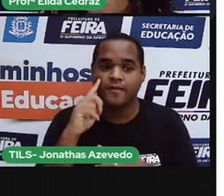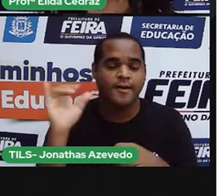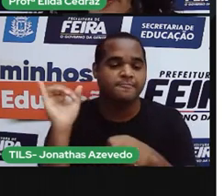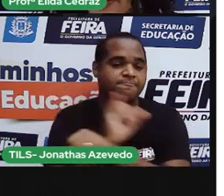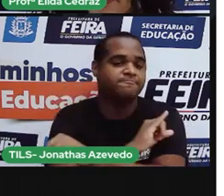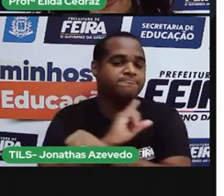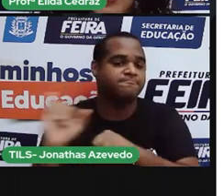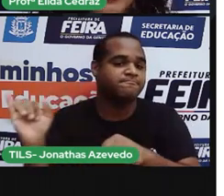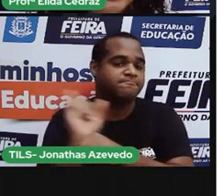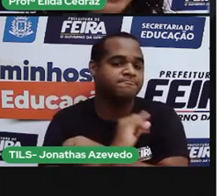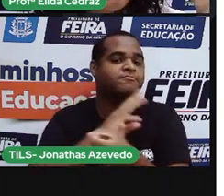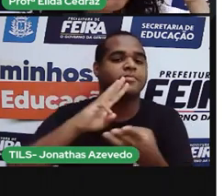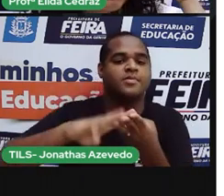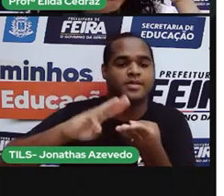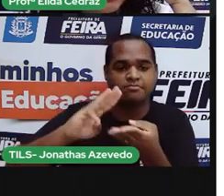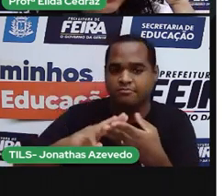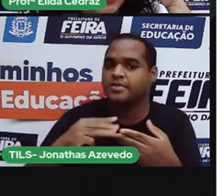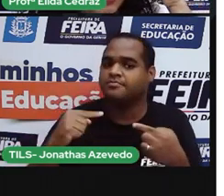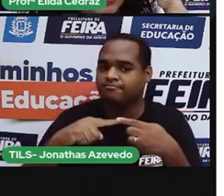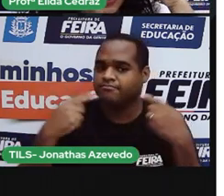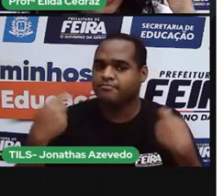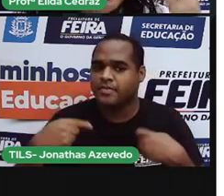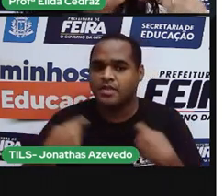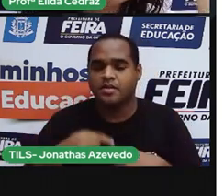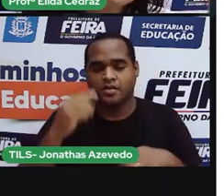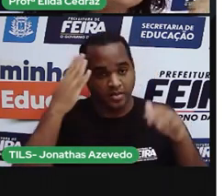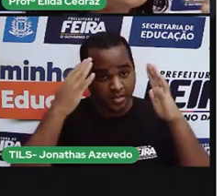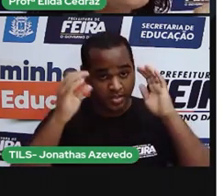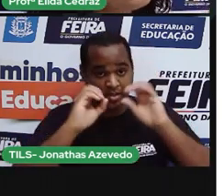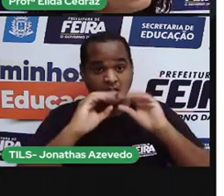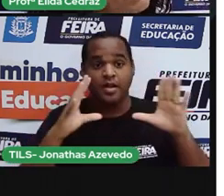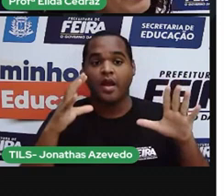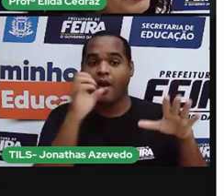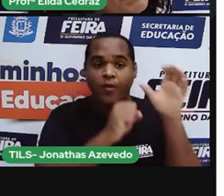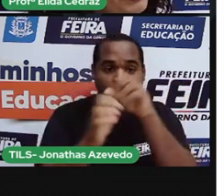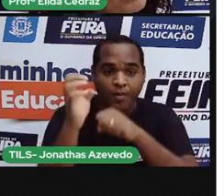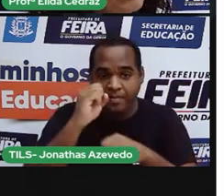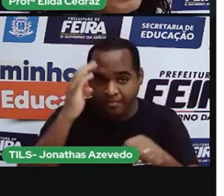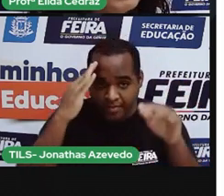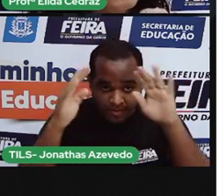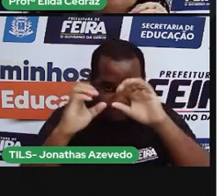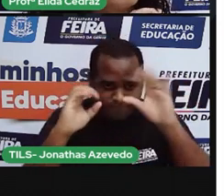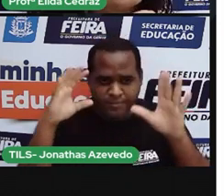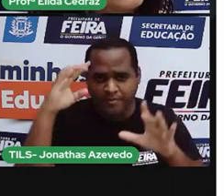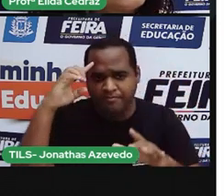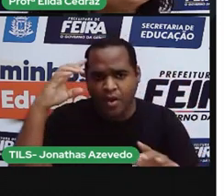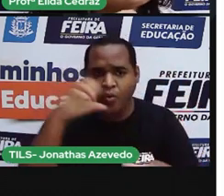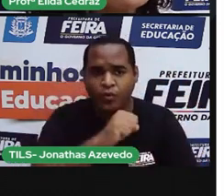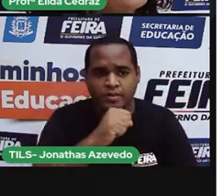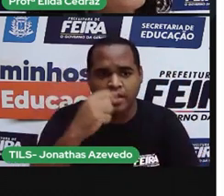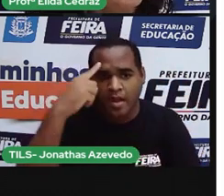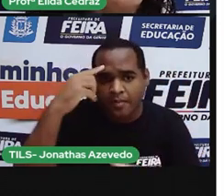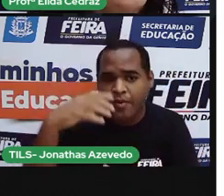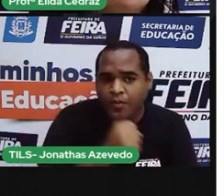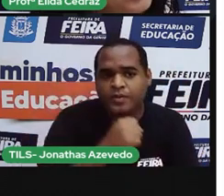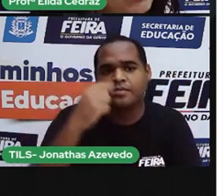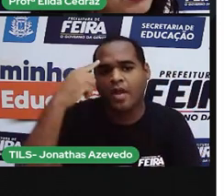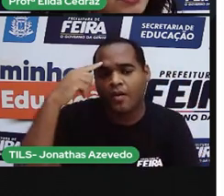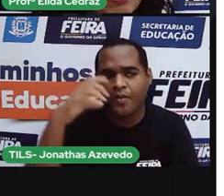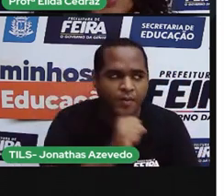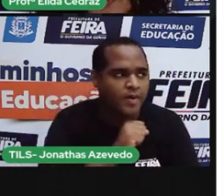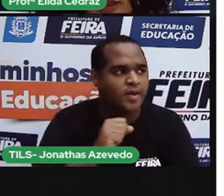estratégias matemáticas para você acelerar o seu pensamento e conseguir enxergar